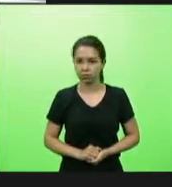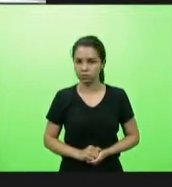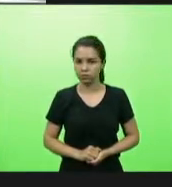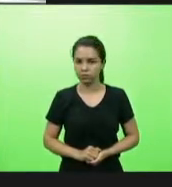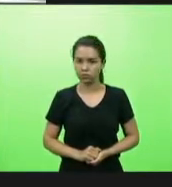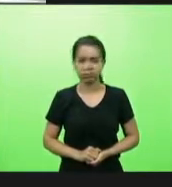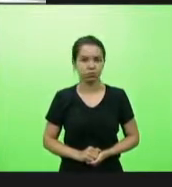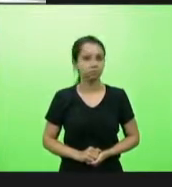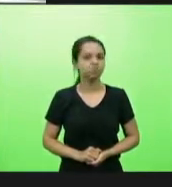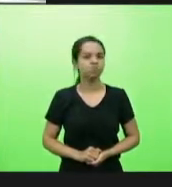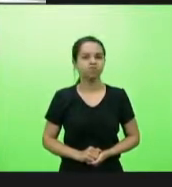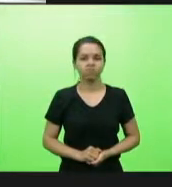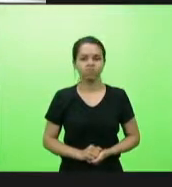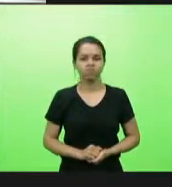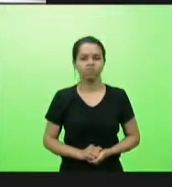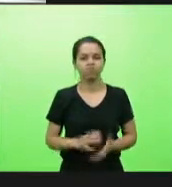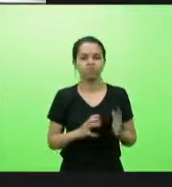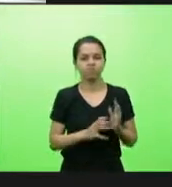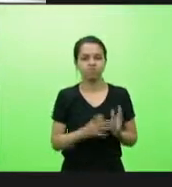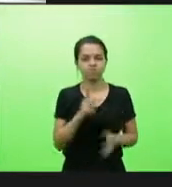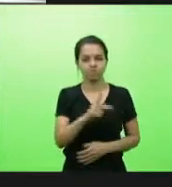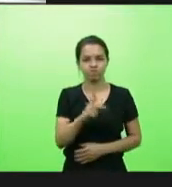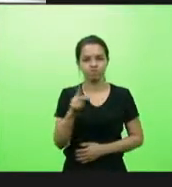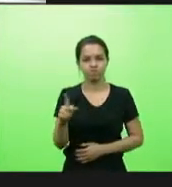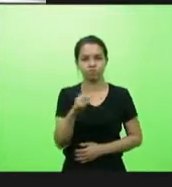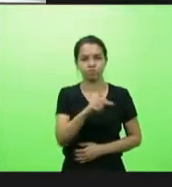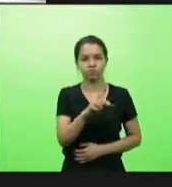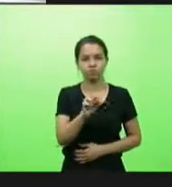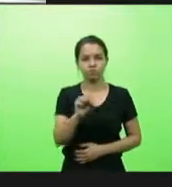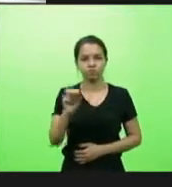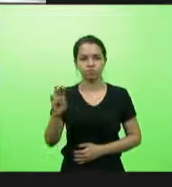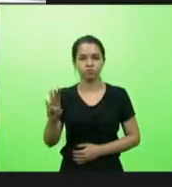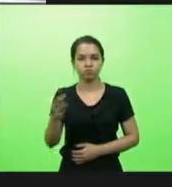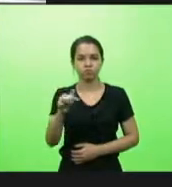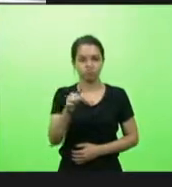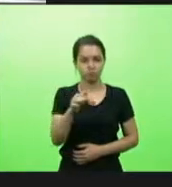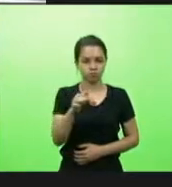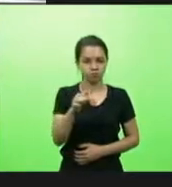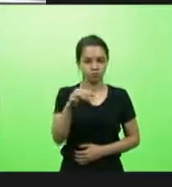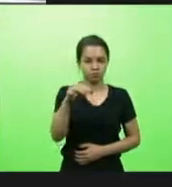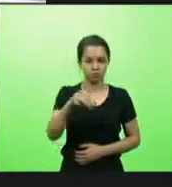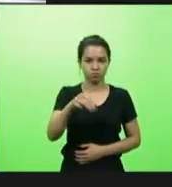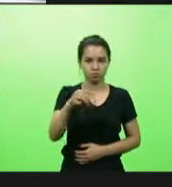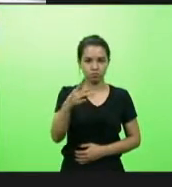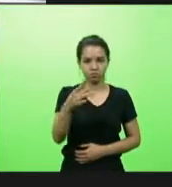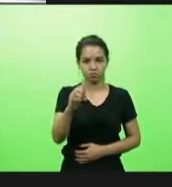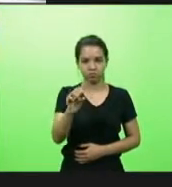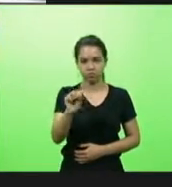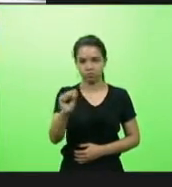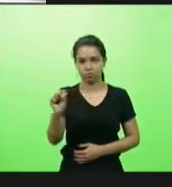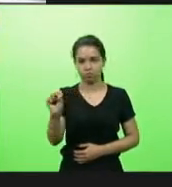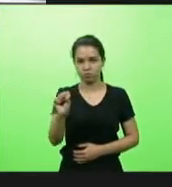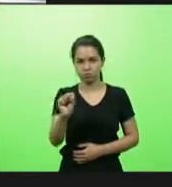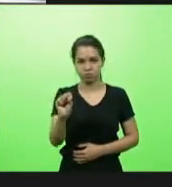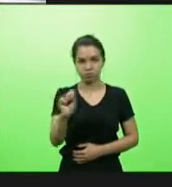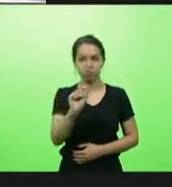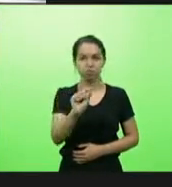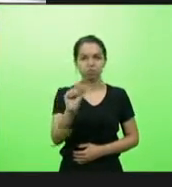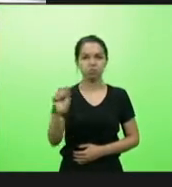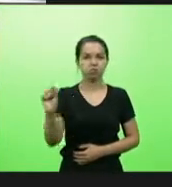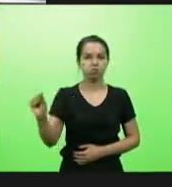Bloco PP, PSB. Por 7 minutos e 30 segundos. Alguém fará uso da